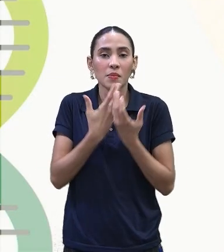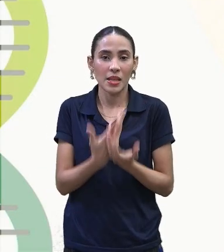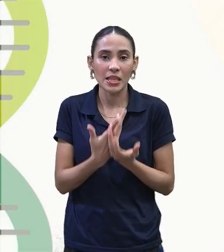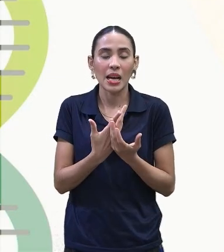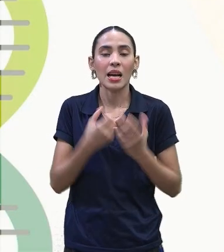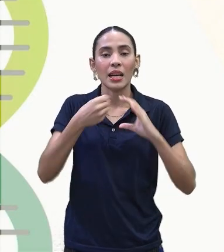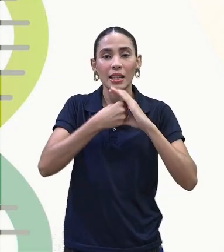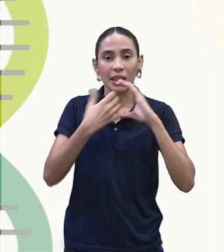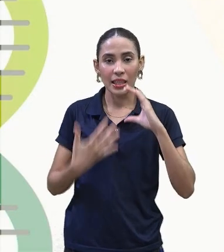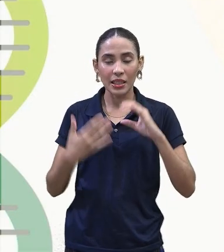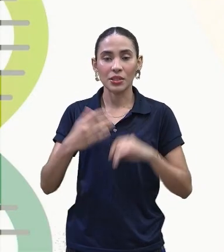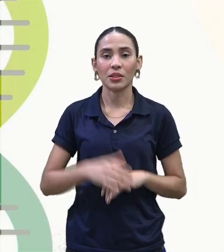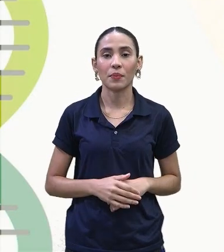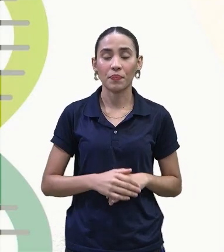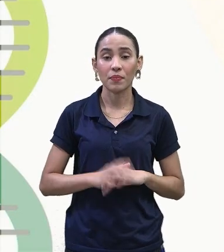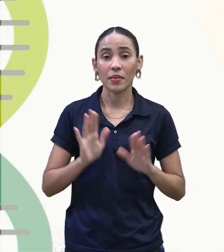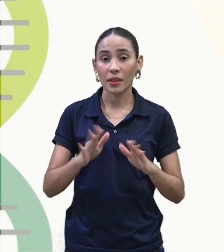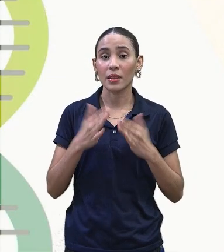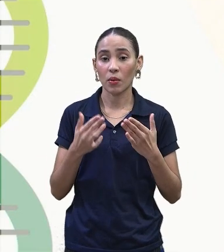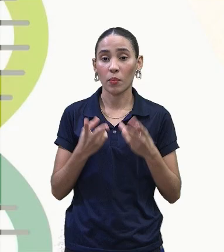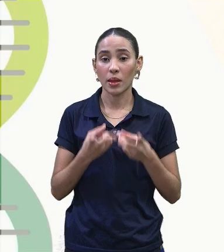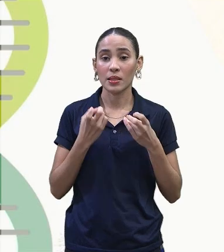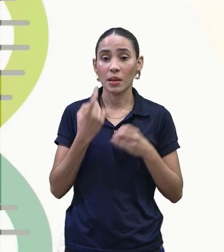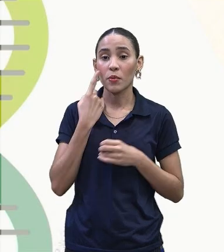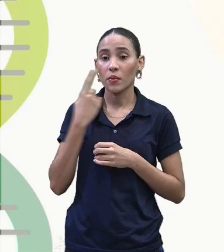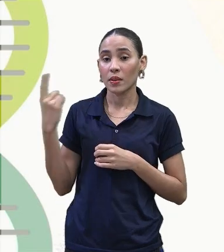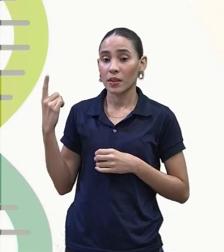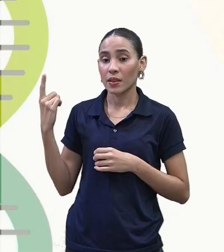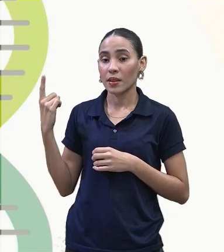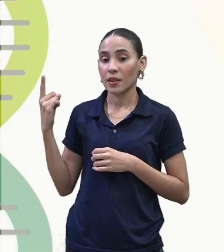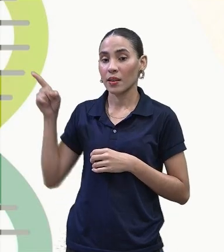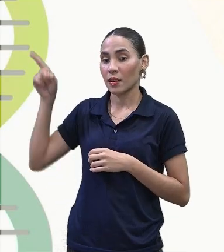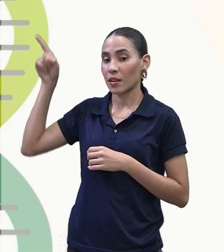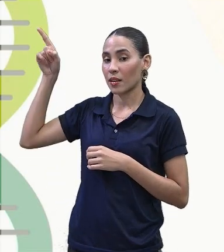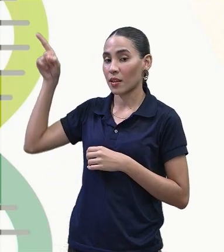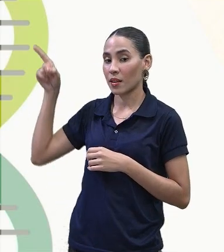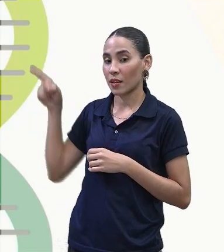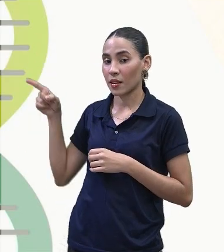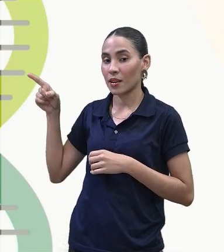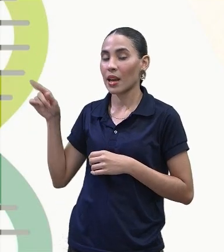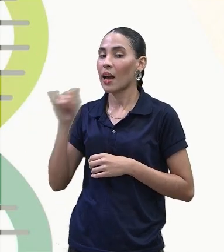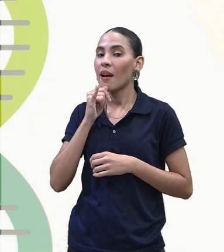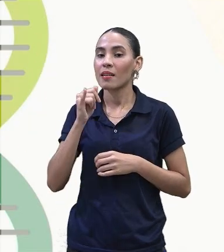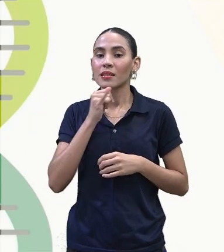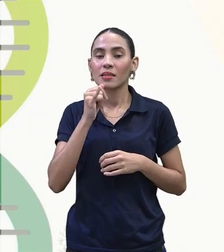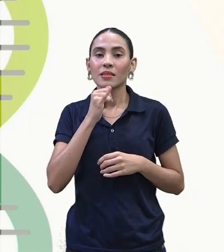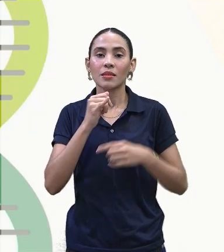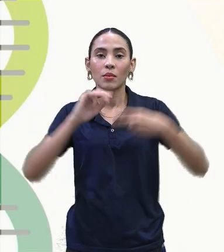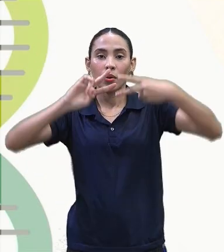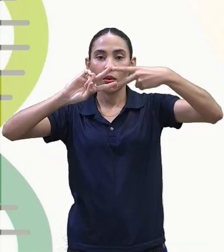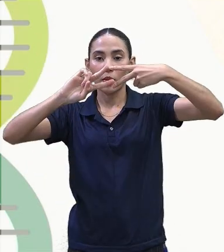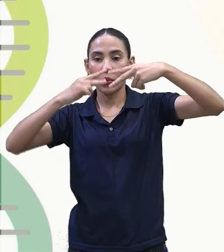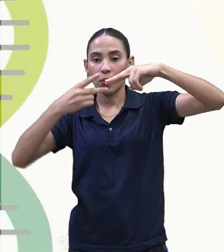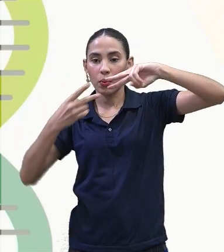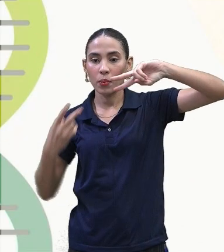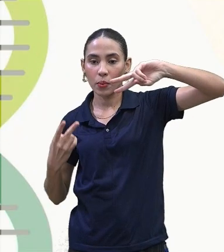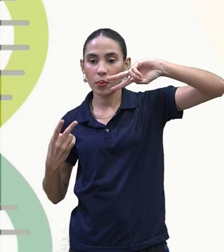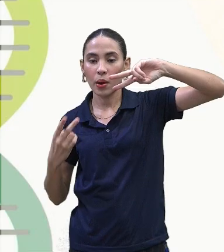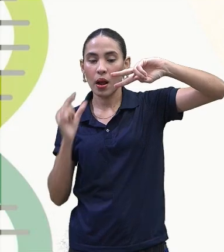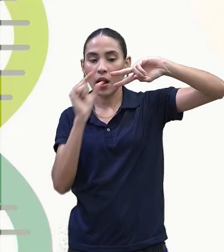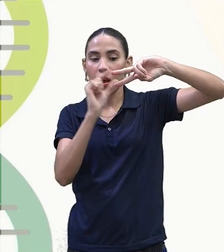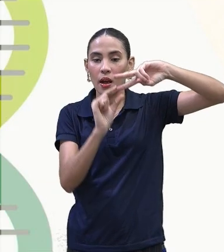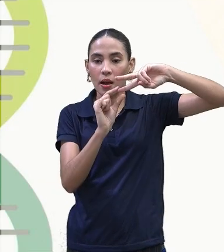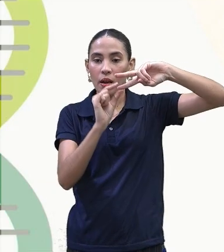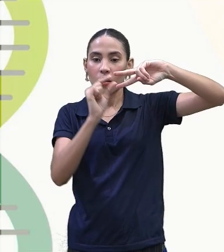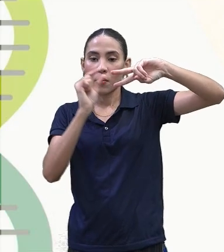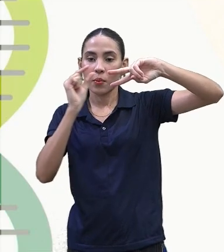aquela característica. Vejam só aí na imagem, justamente descrevendo essa modificação direta do gene, onde a gente vê